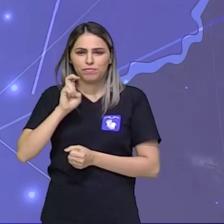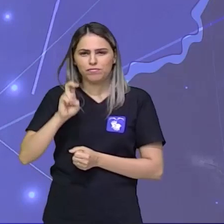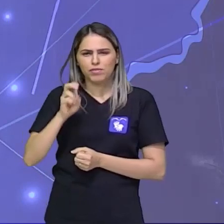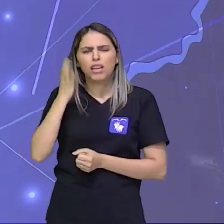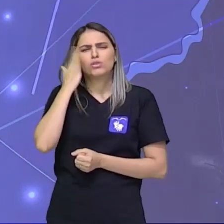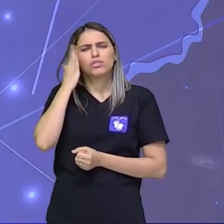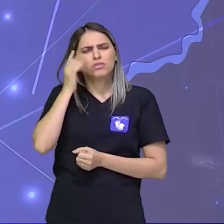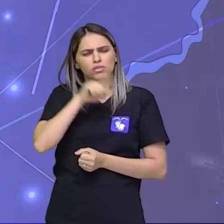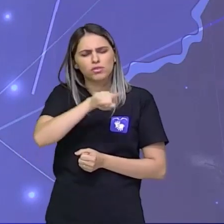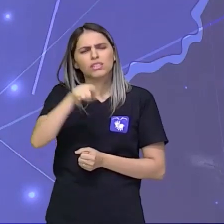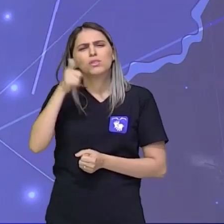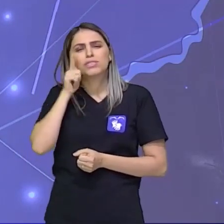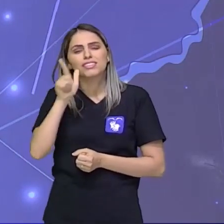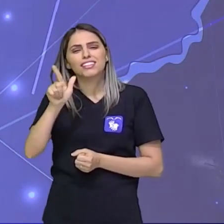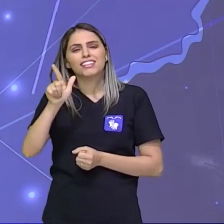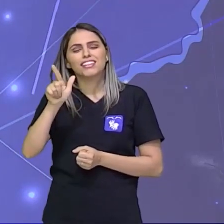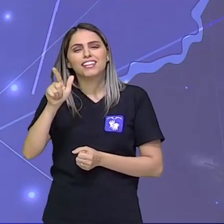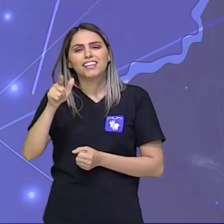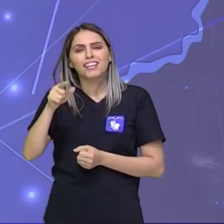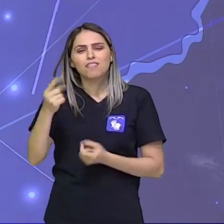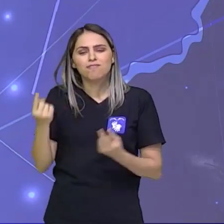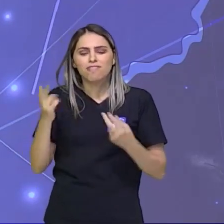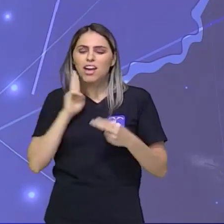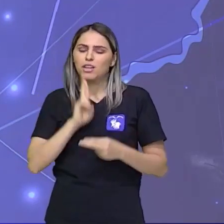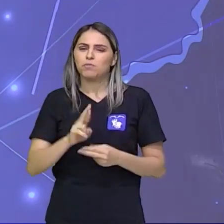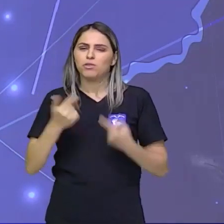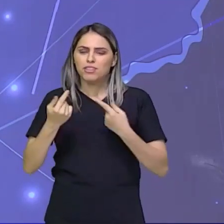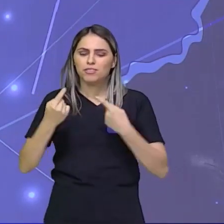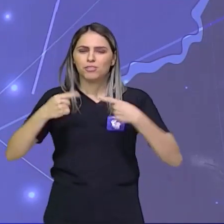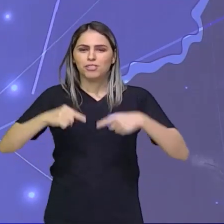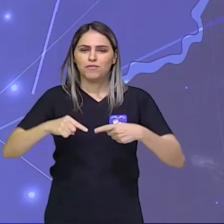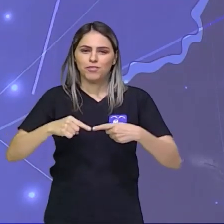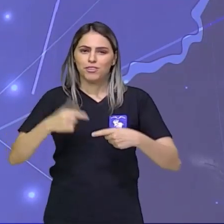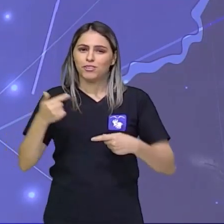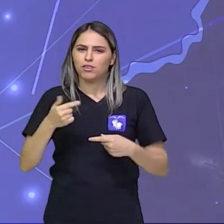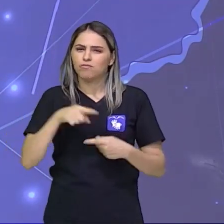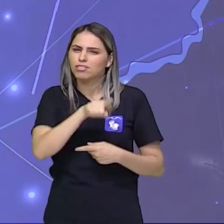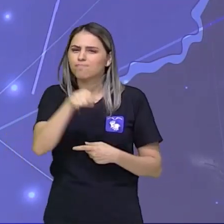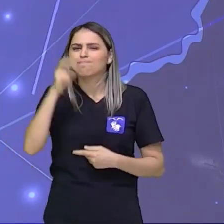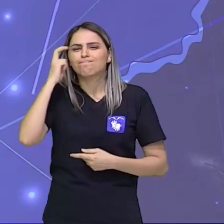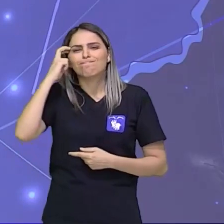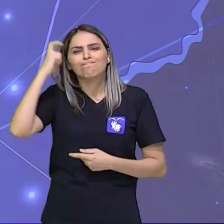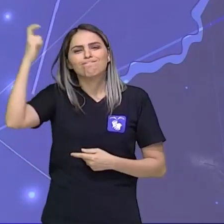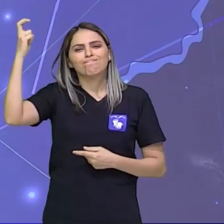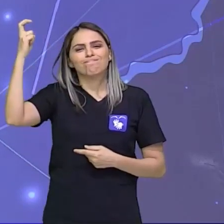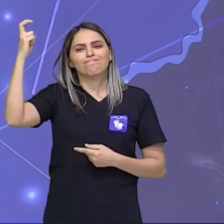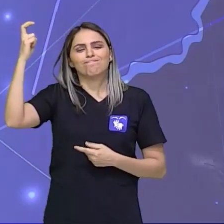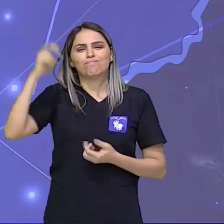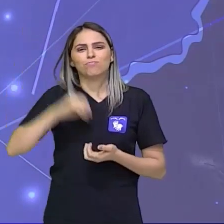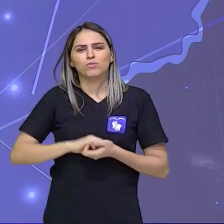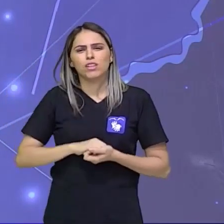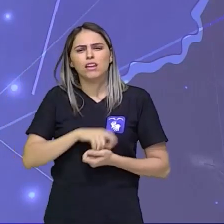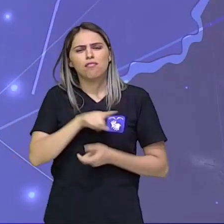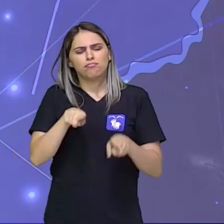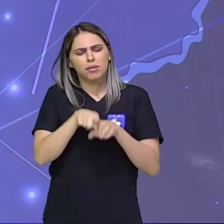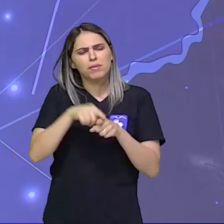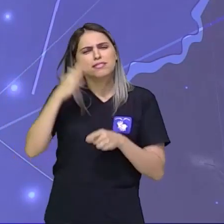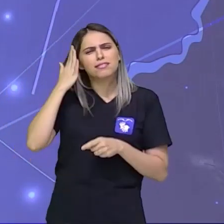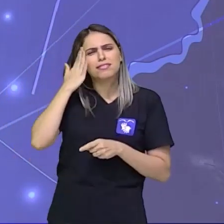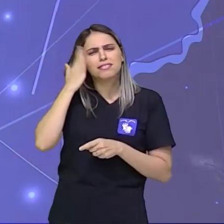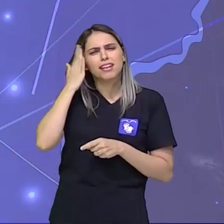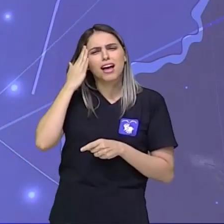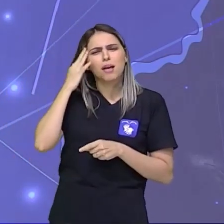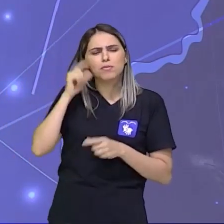que vocês conseguiram desvendar os dois desafios, porque vocês são muito inteligentes. Vocês sabem também o que